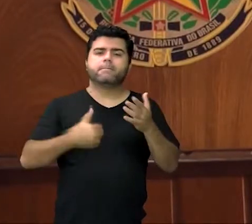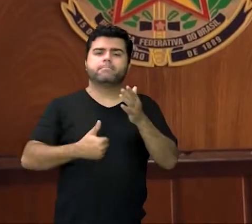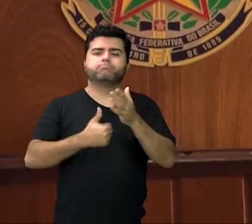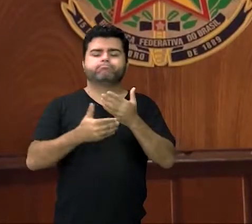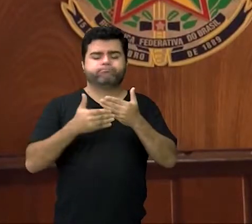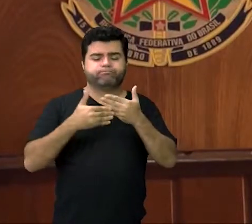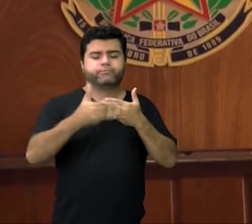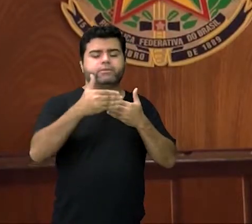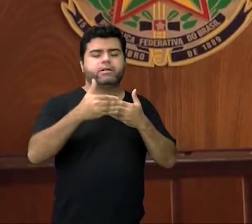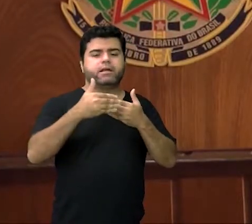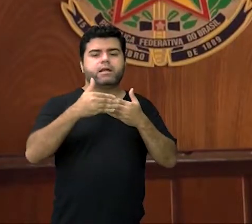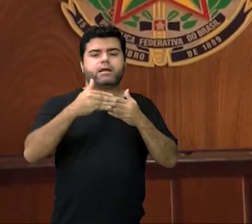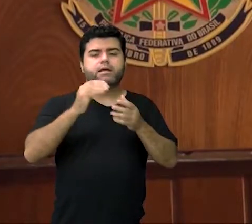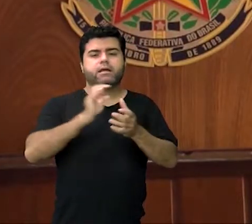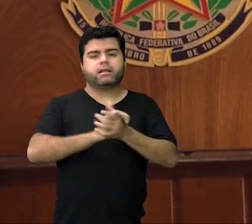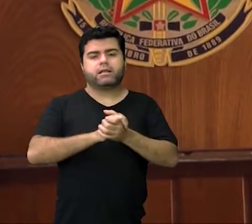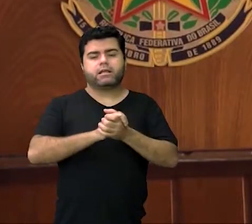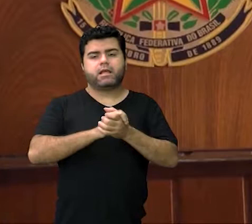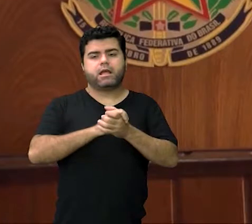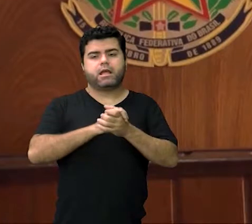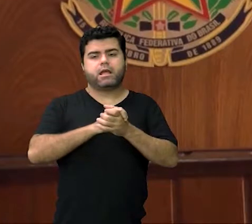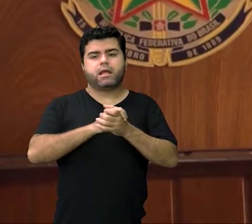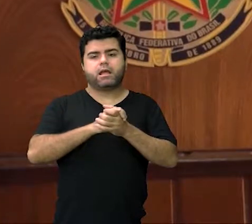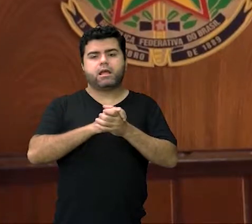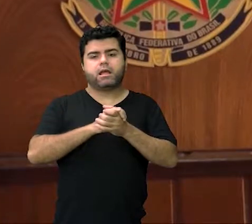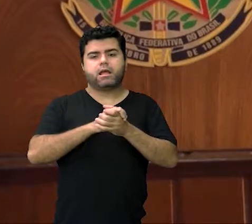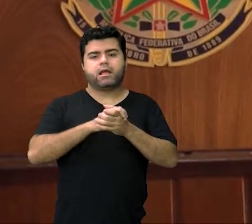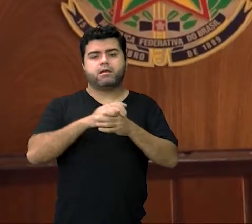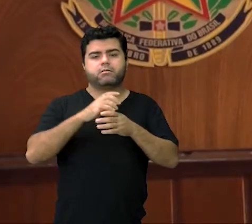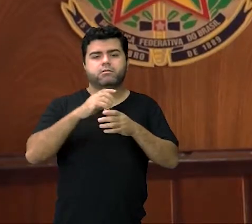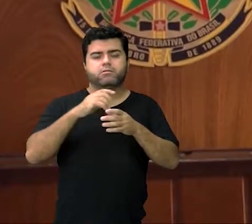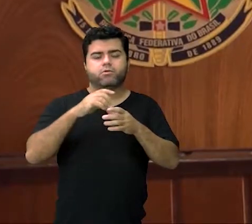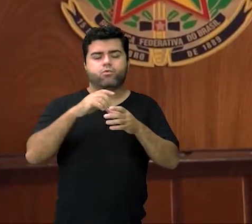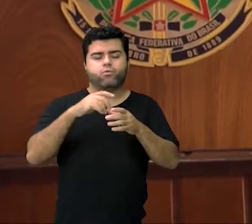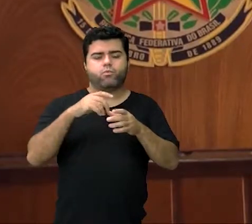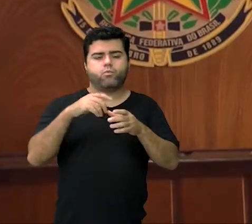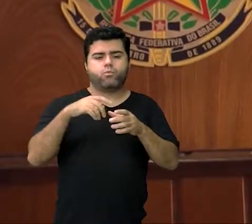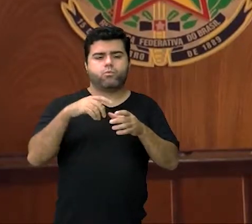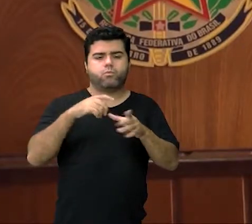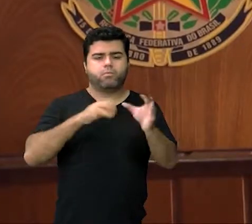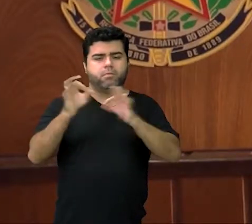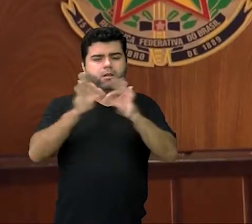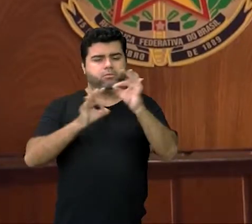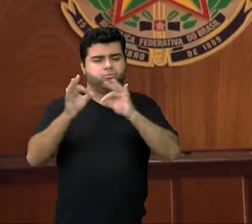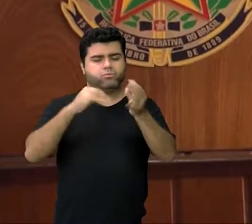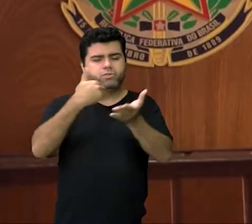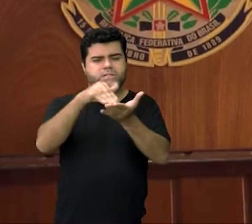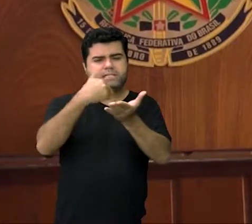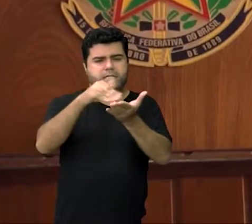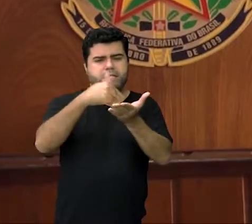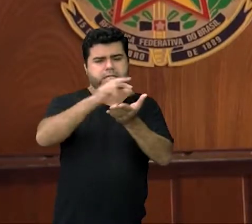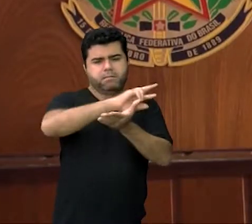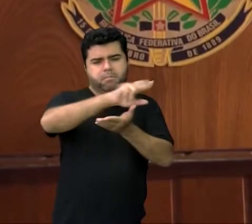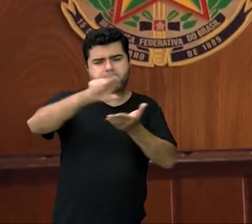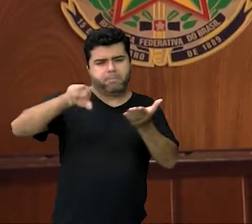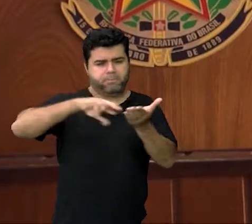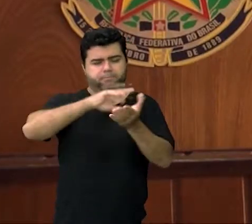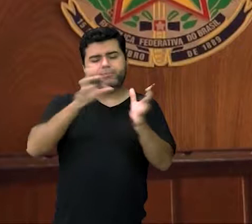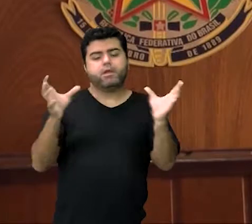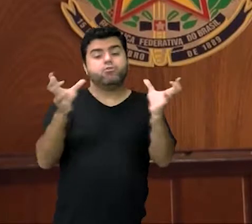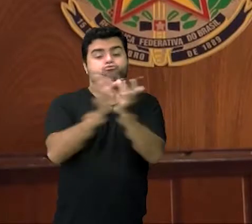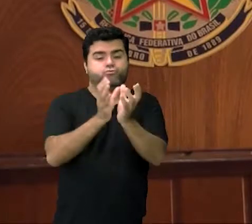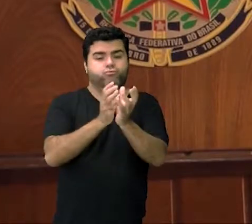a CEPLAG, com um plano todo intersecretarial. Isso em Osasco. É avanço? É. Tá